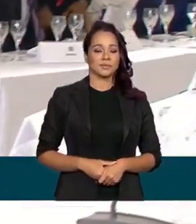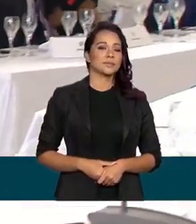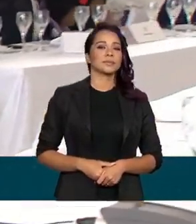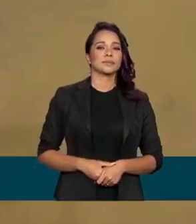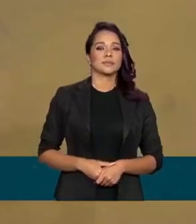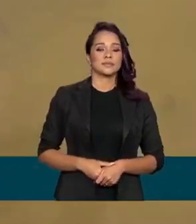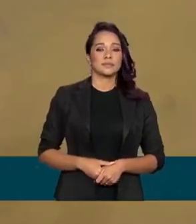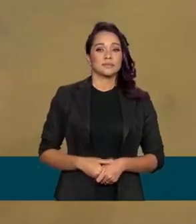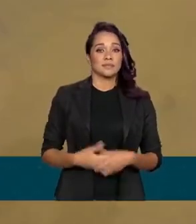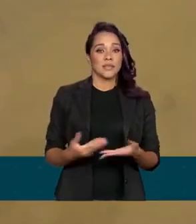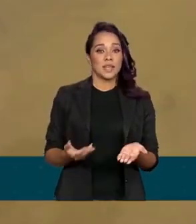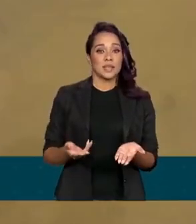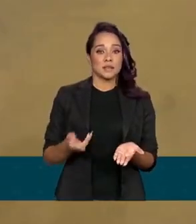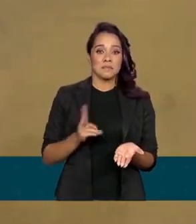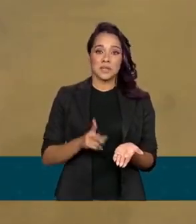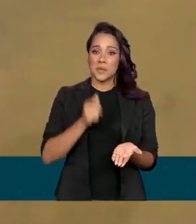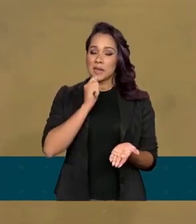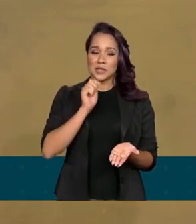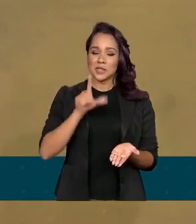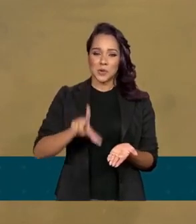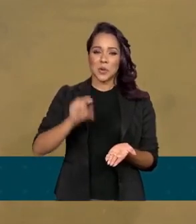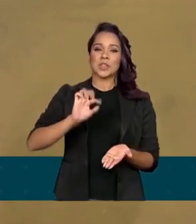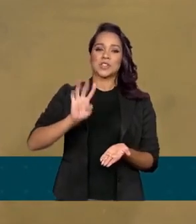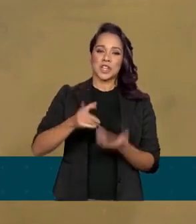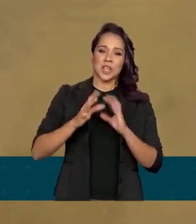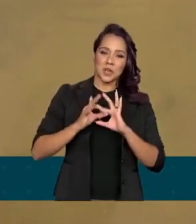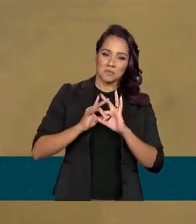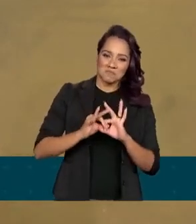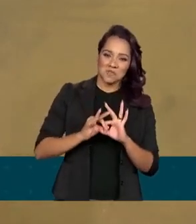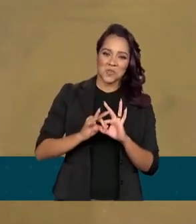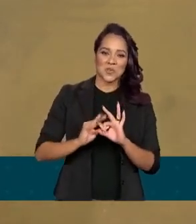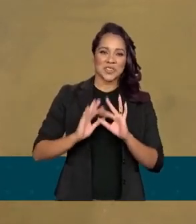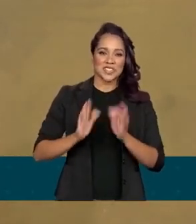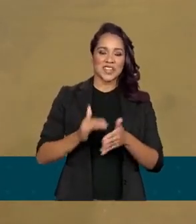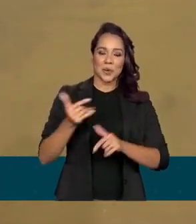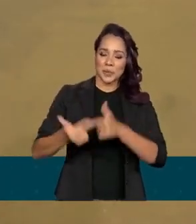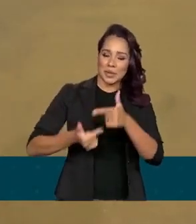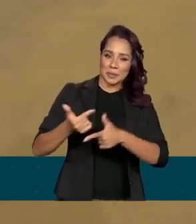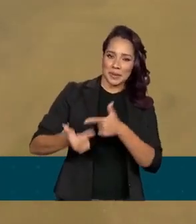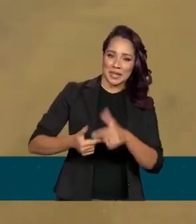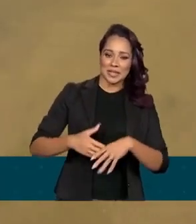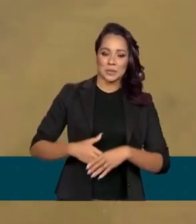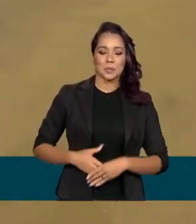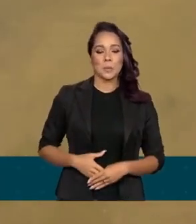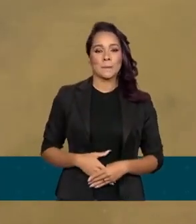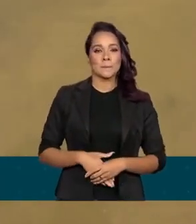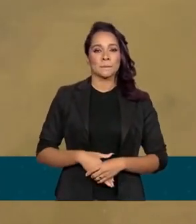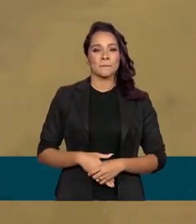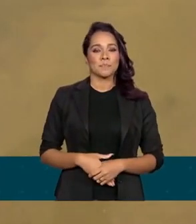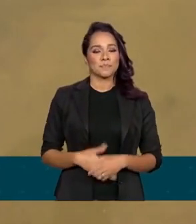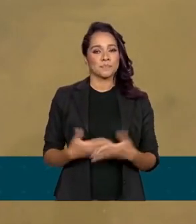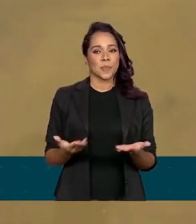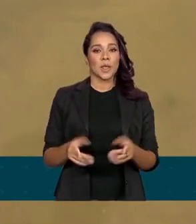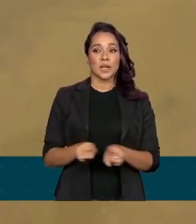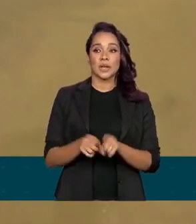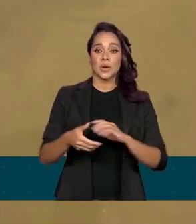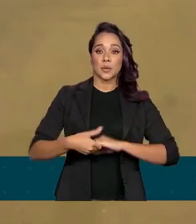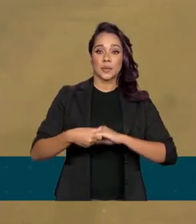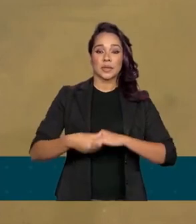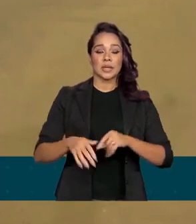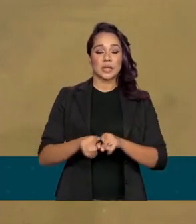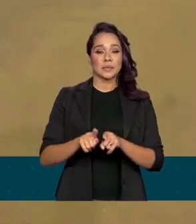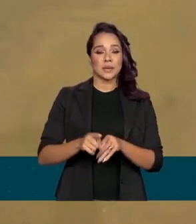E que, mesmo não tendo ainda sendo nomeada, já está lá agarrada com o trabalho. Bom, eu queria cumprimentar